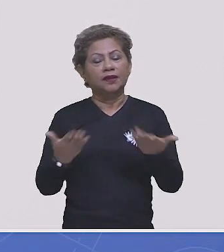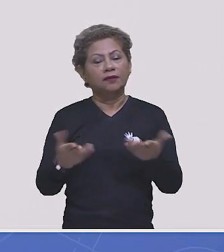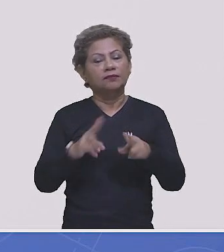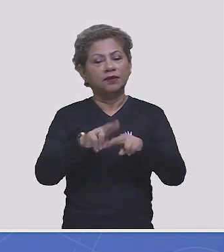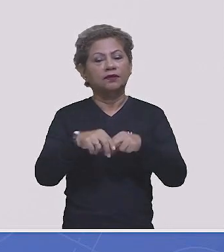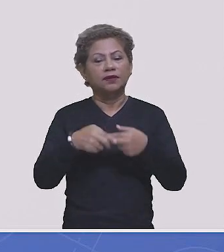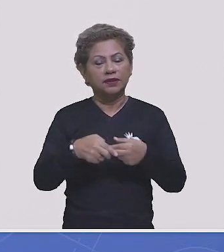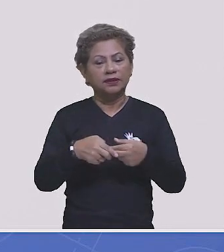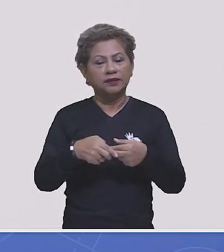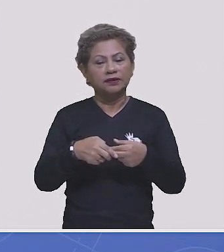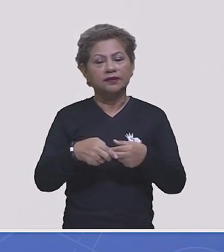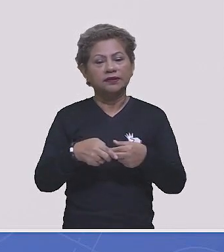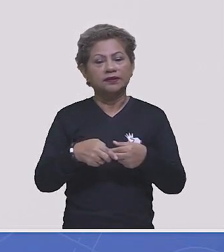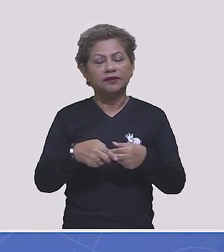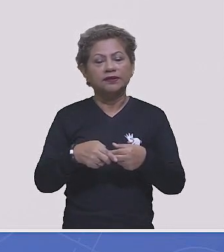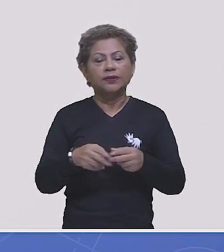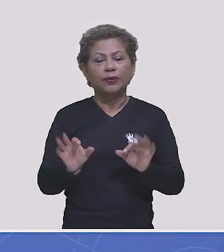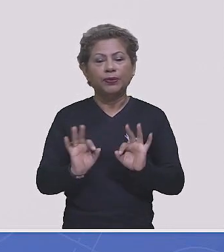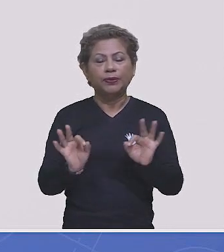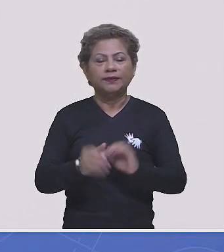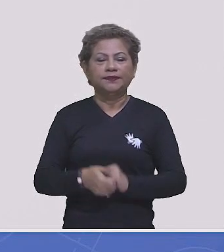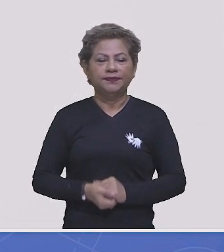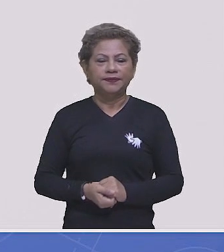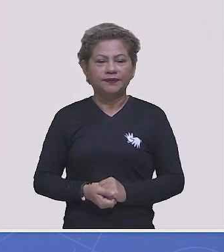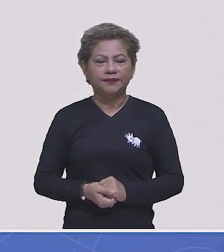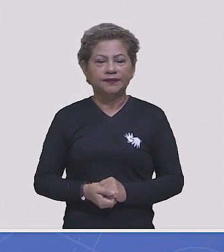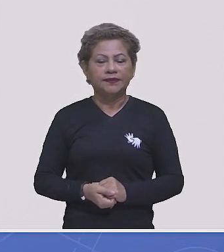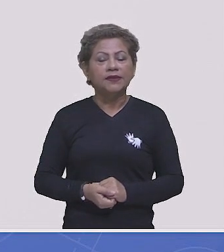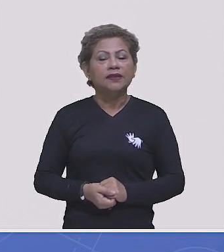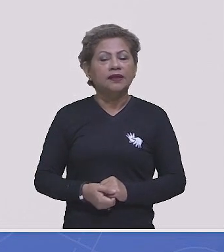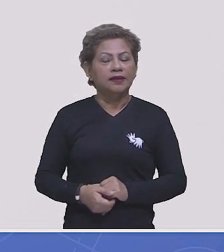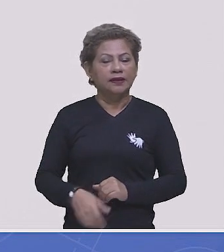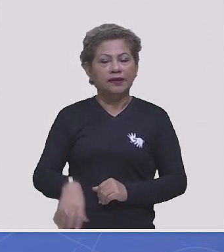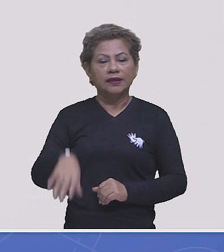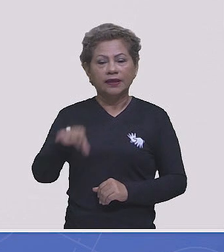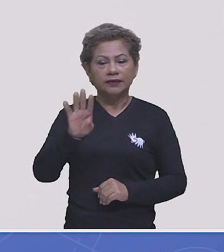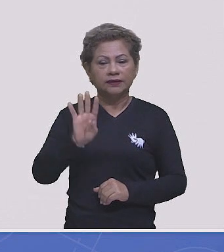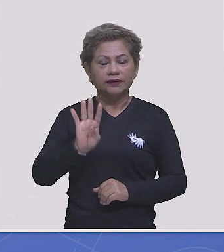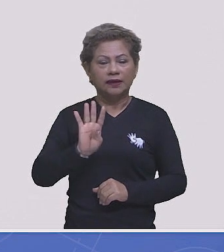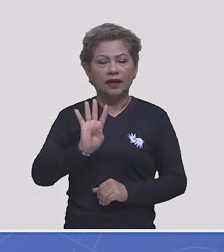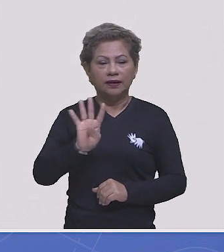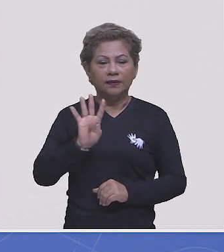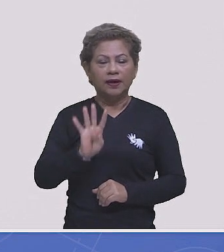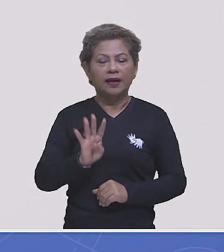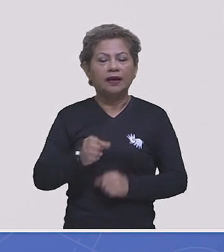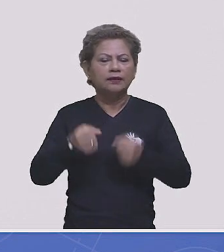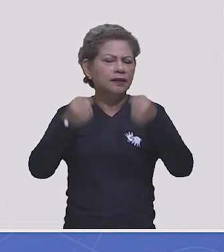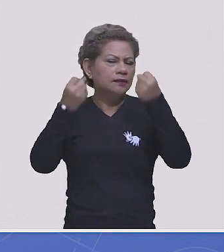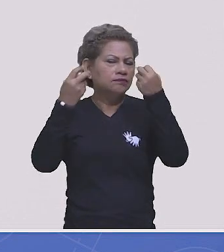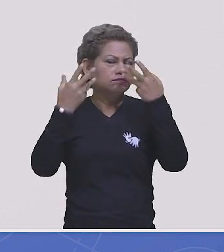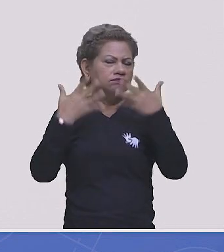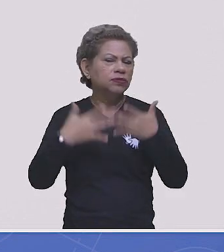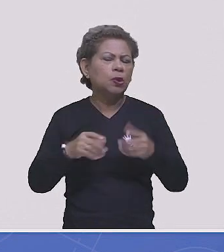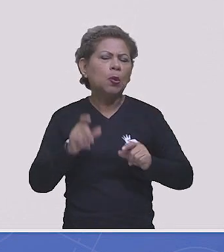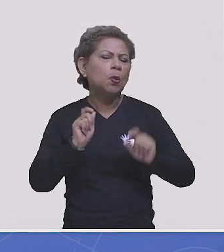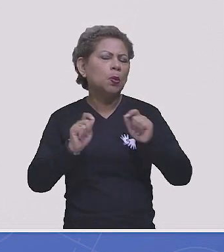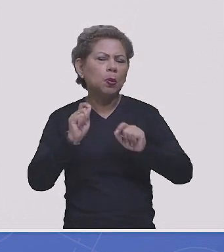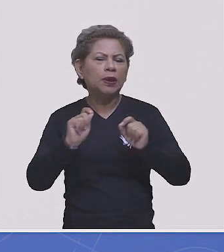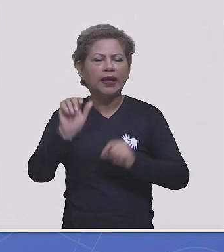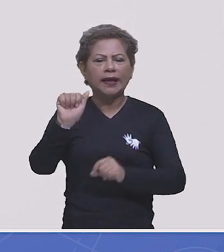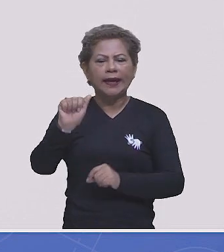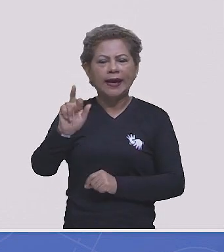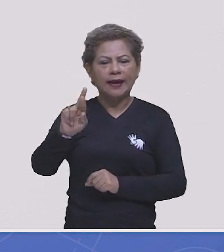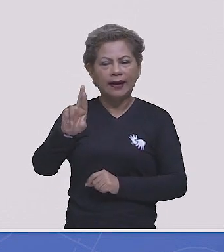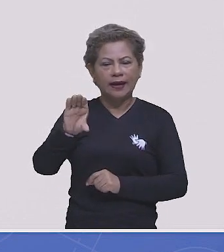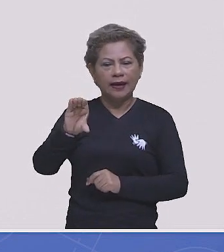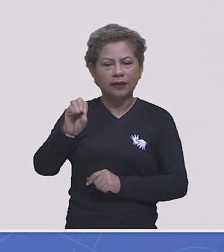estava incorreta. E a alternativa 4, ela falava dos arcos, né? E os arcos, eles tinham uma função